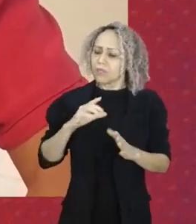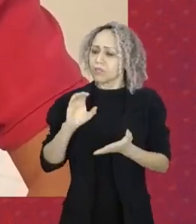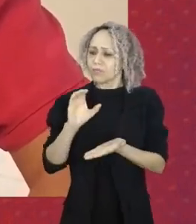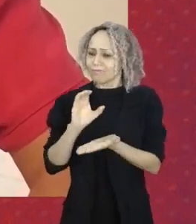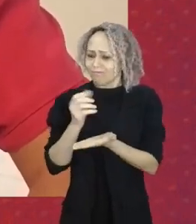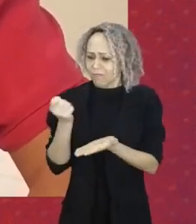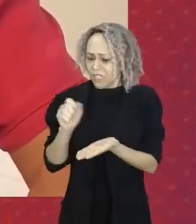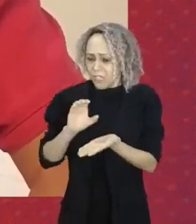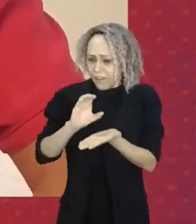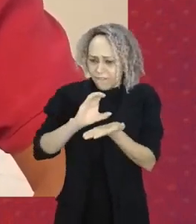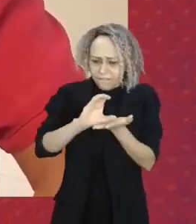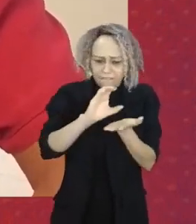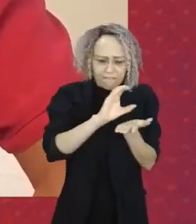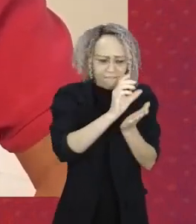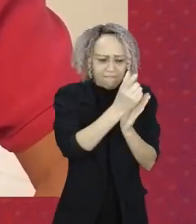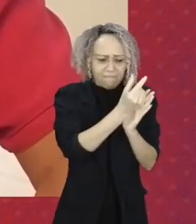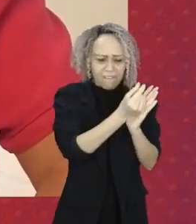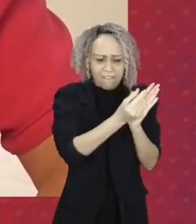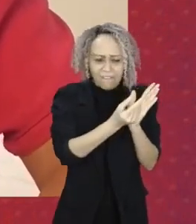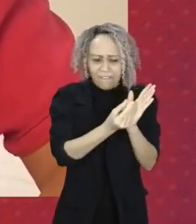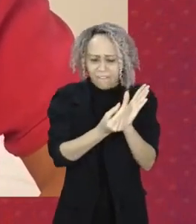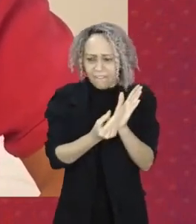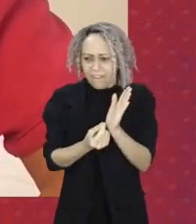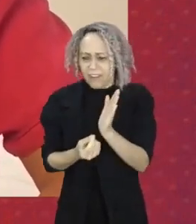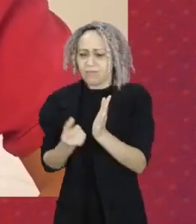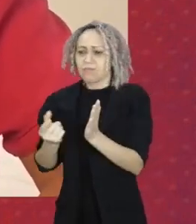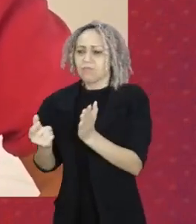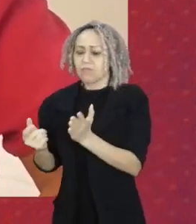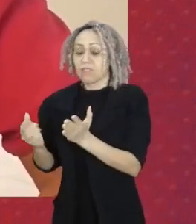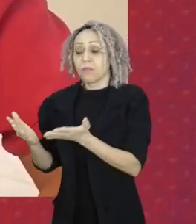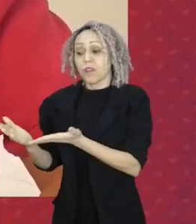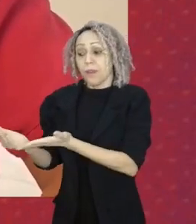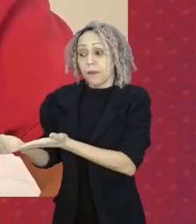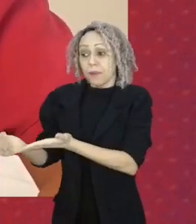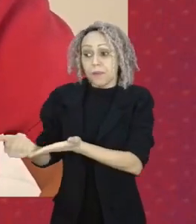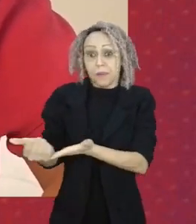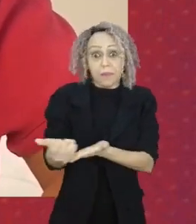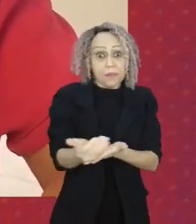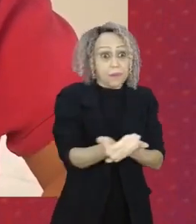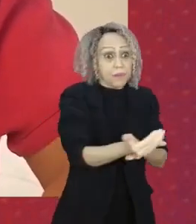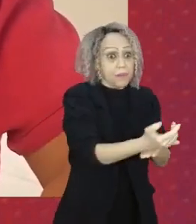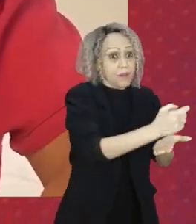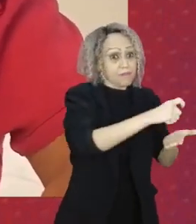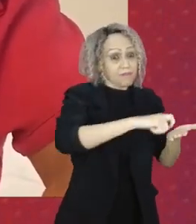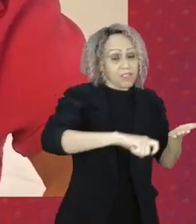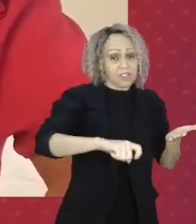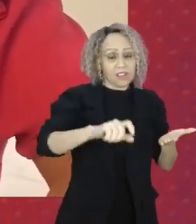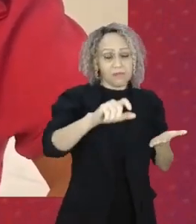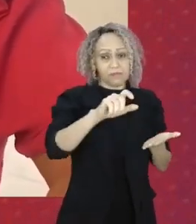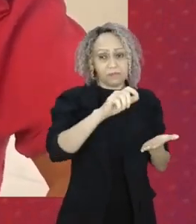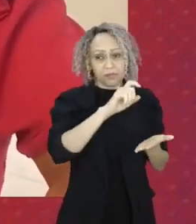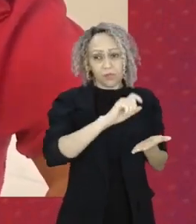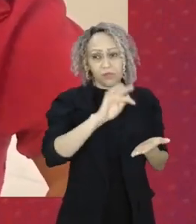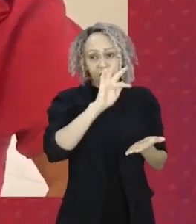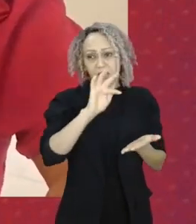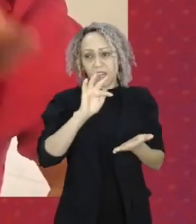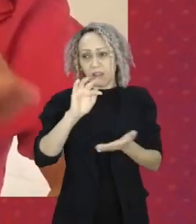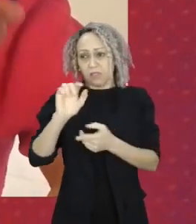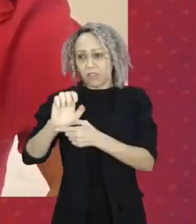recursos oriundos das receitas arrecadadas em cada nível de governo. Com isso,